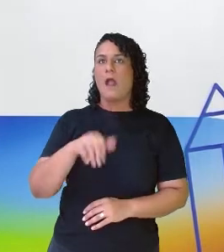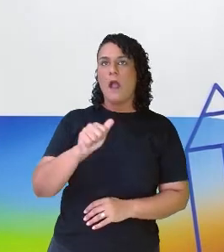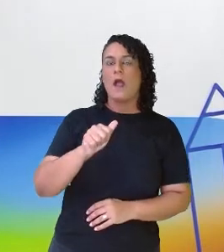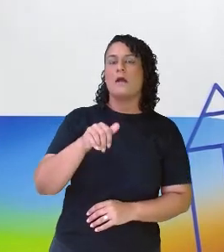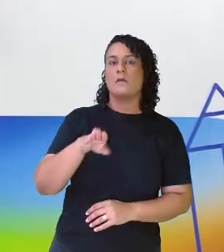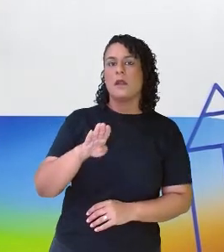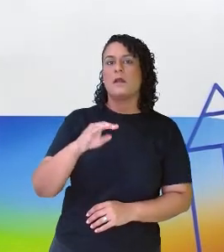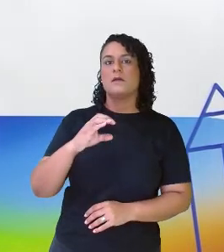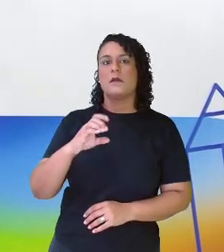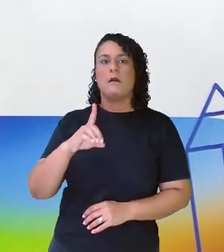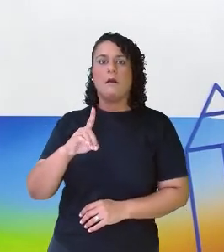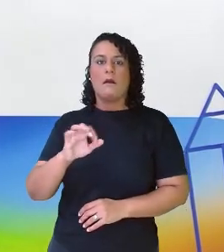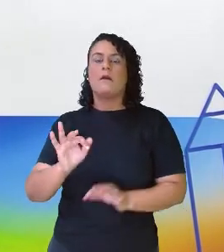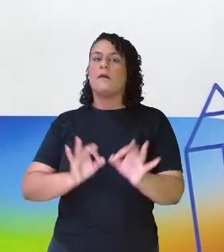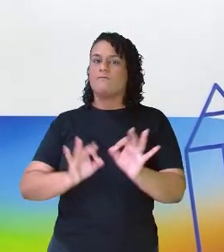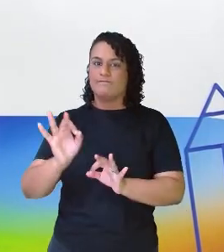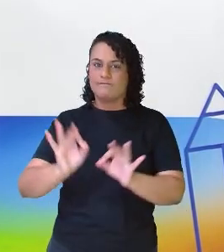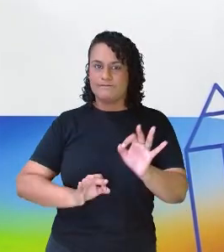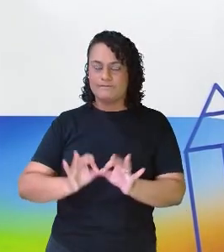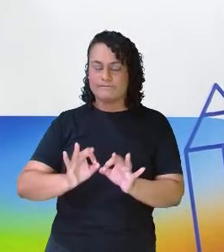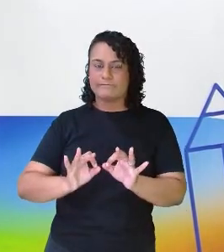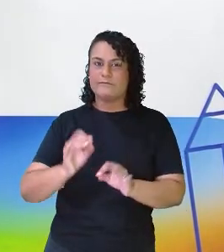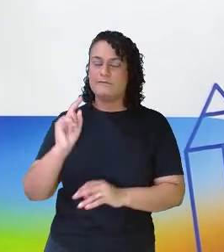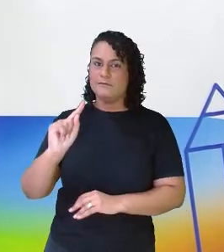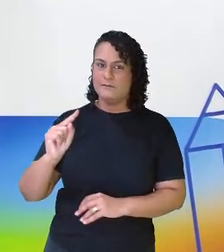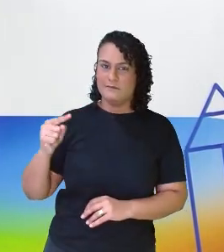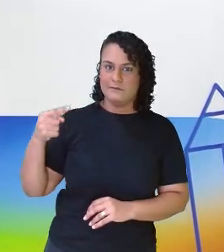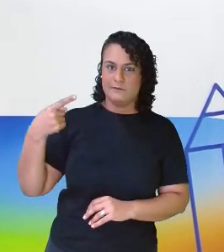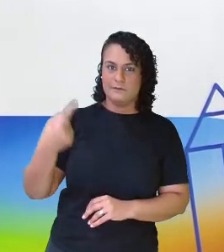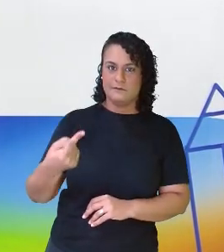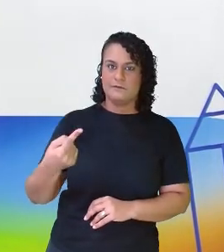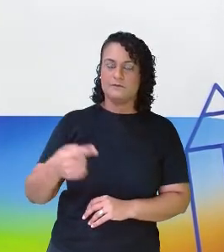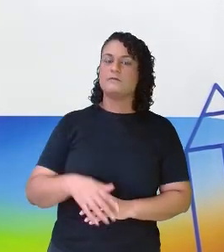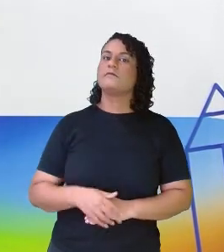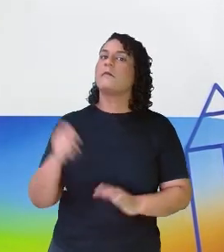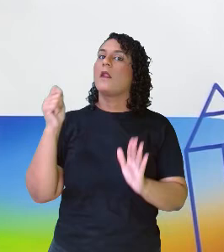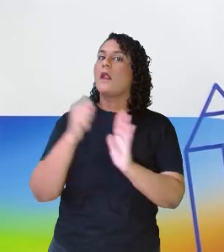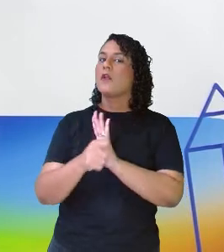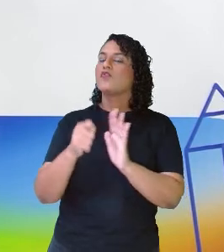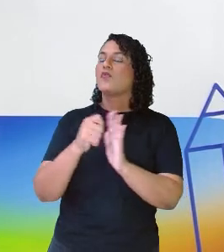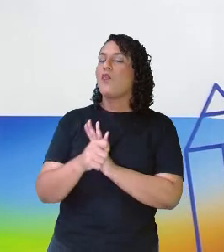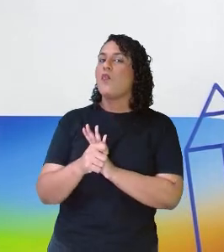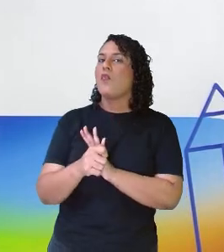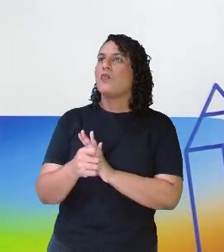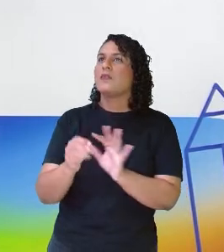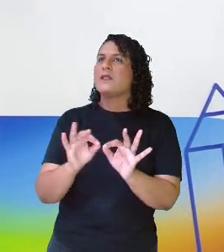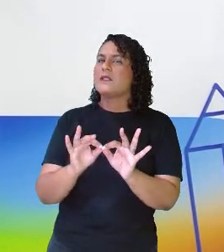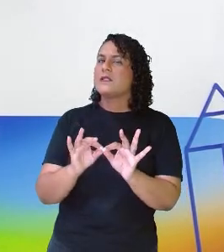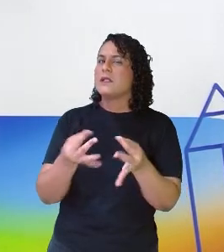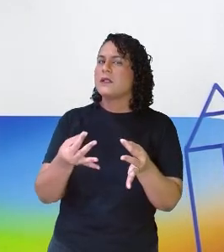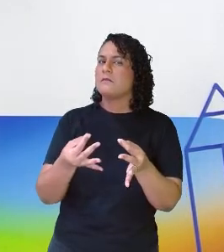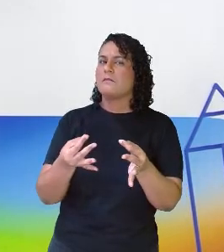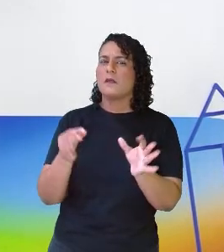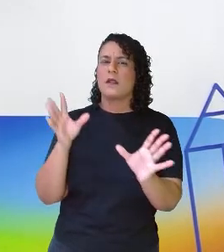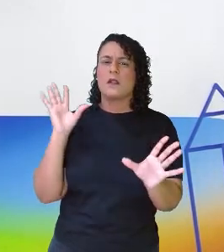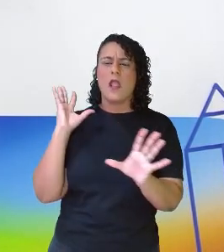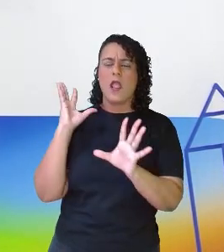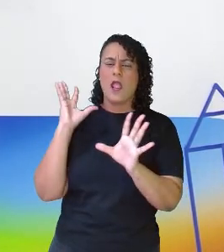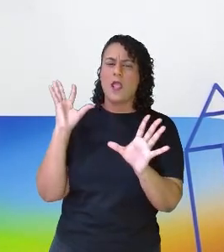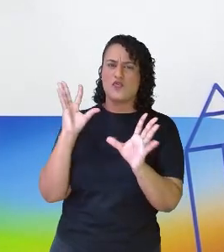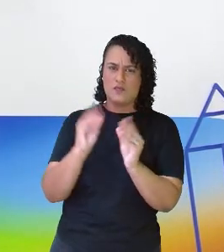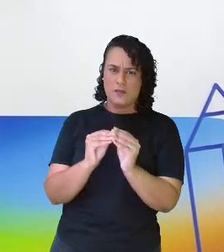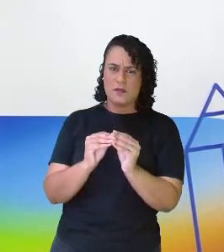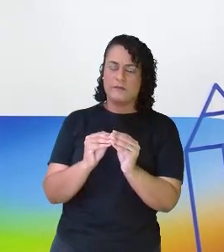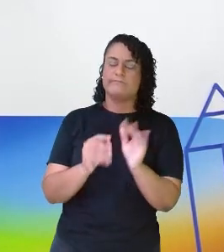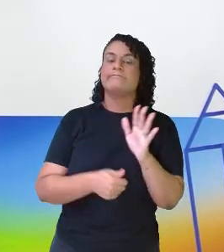lá, organizado. Depois disso, ele está escrito de uma forma simples e breve. E também, ó,